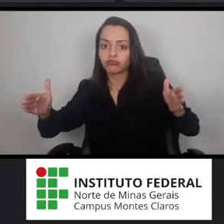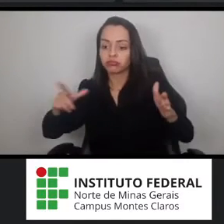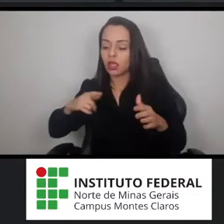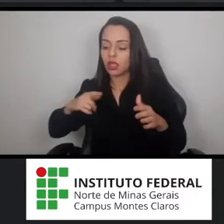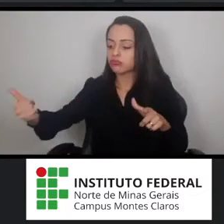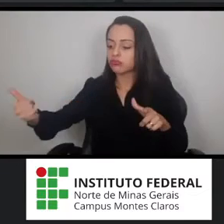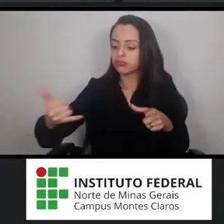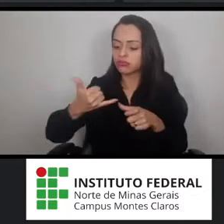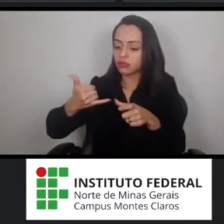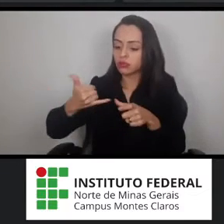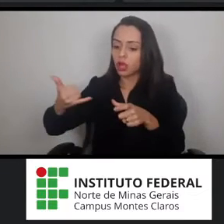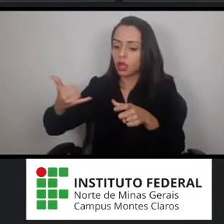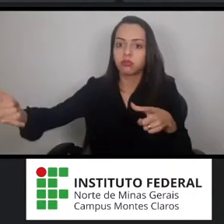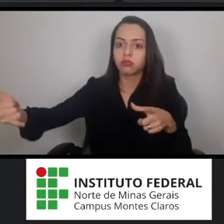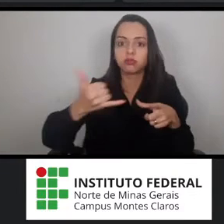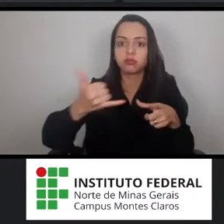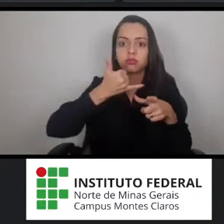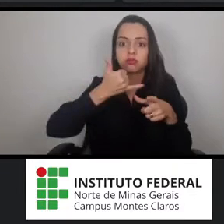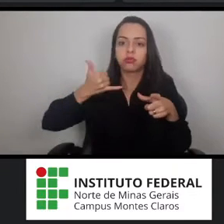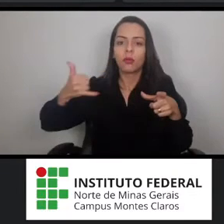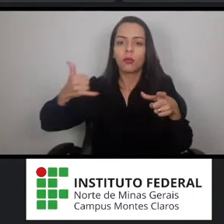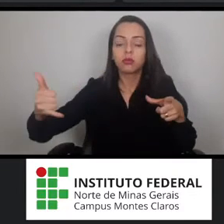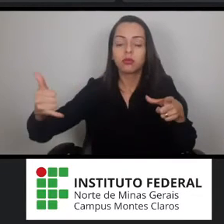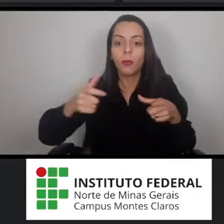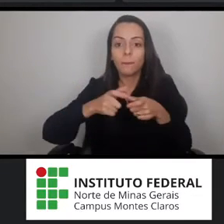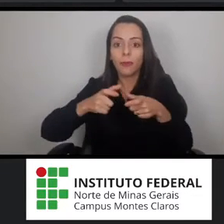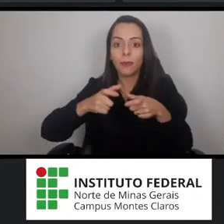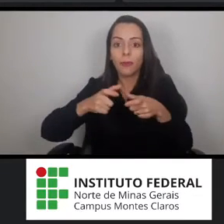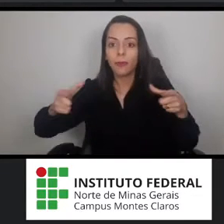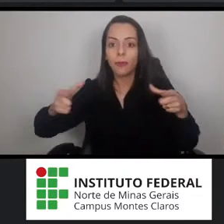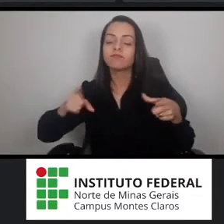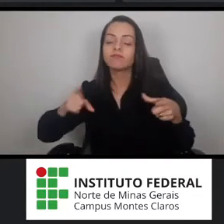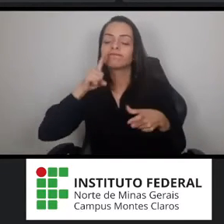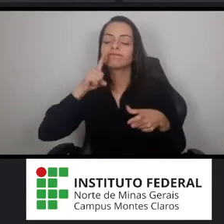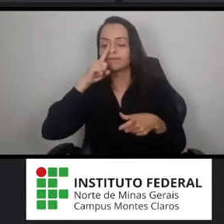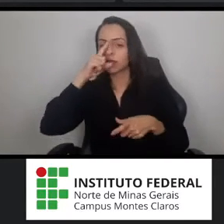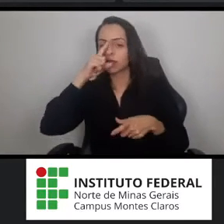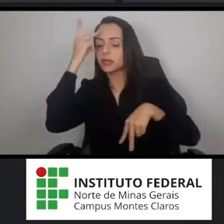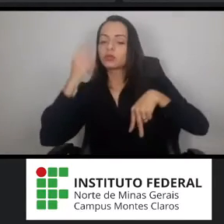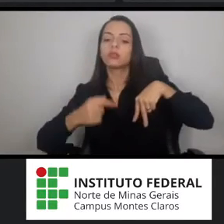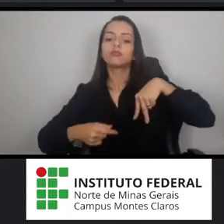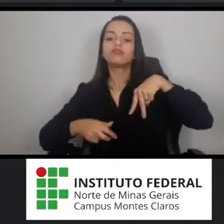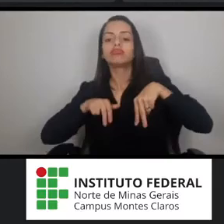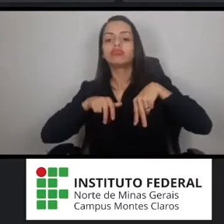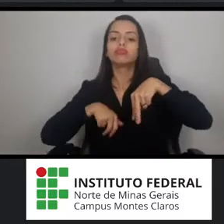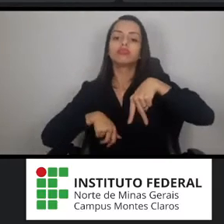pode ocasionar um choque elétrico.